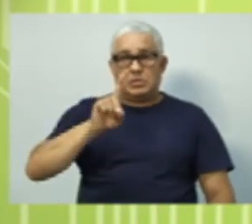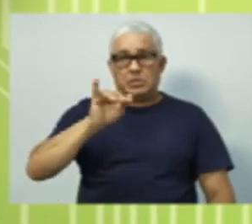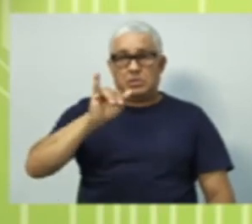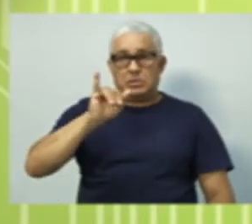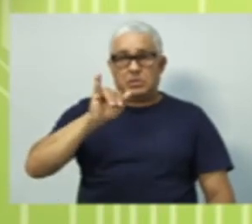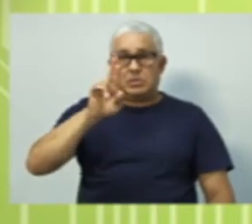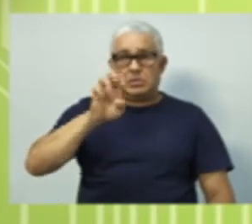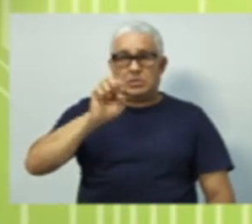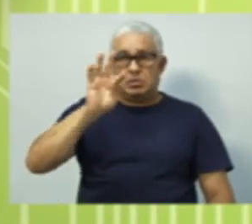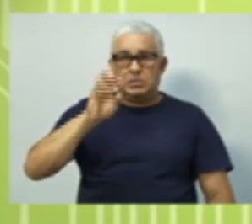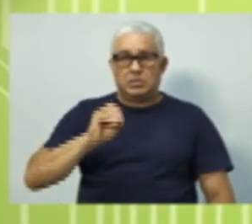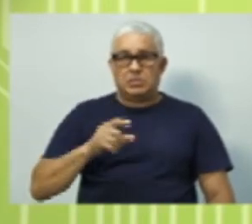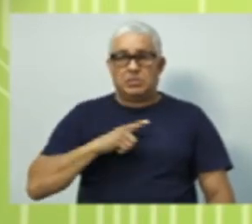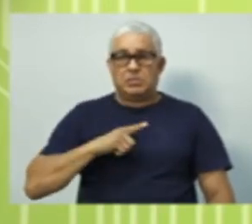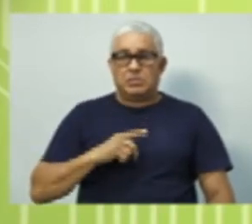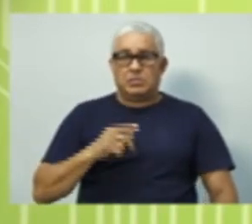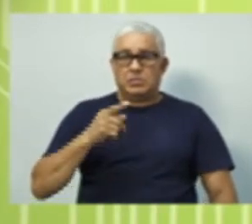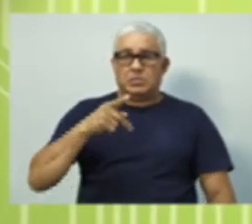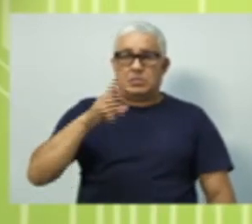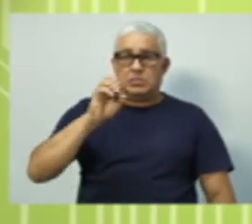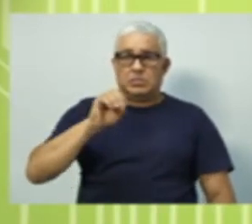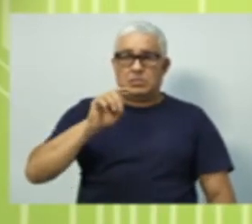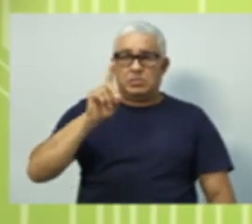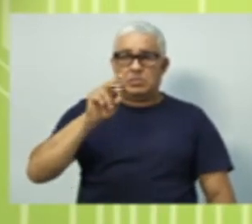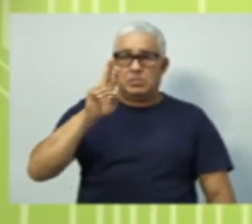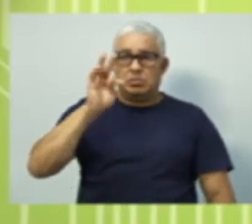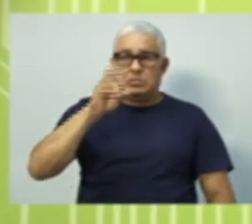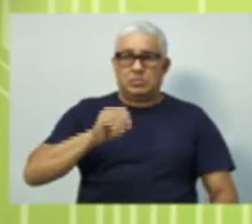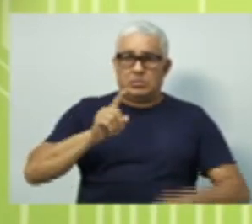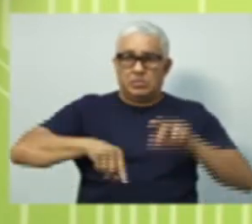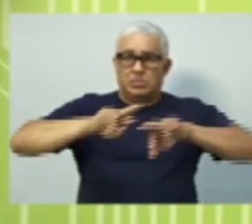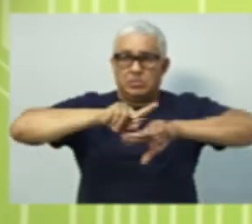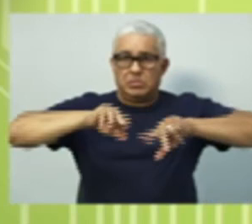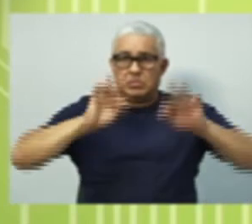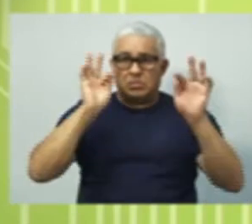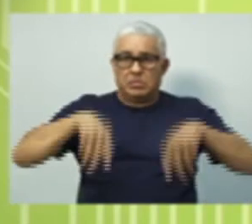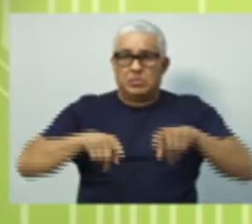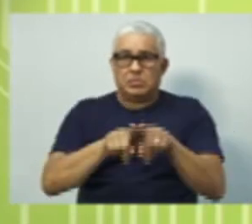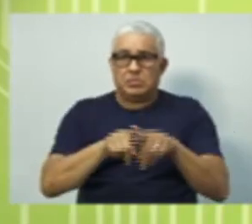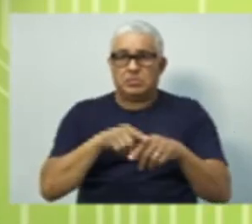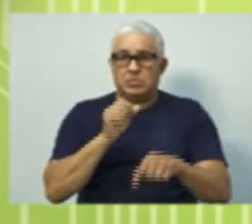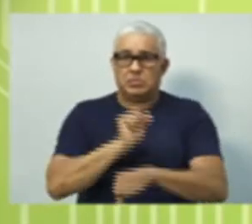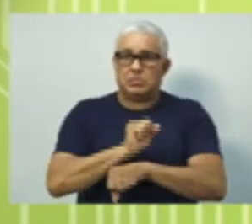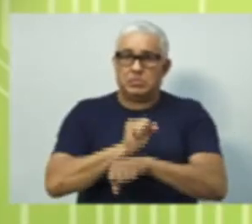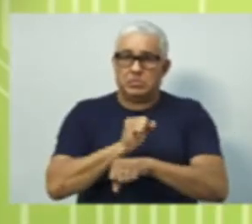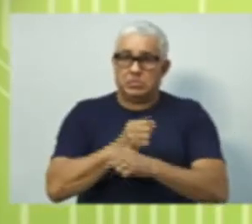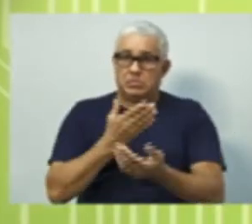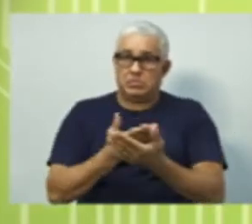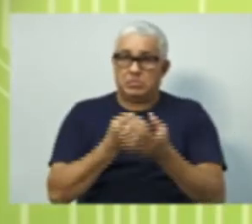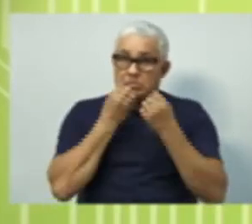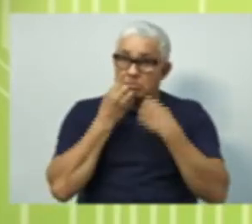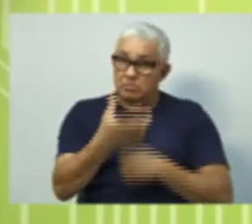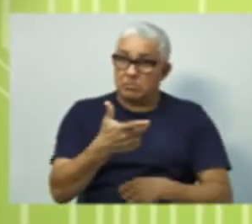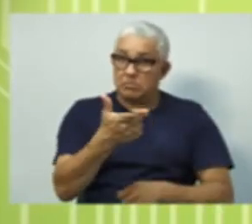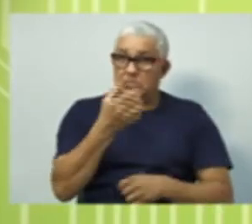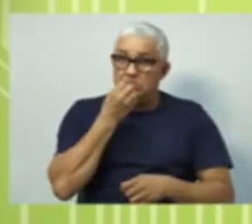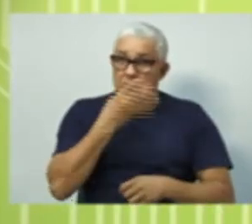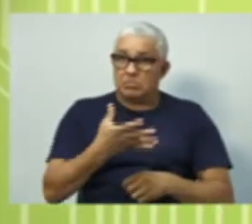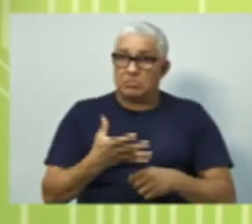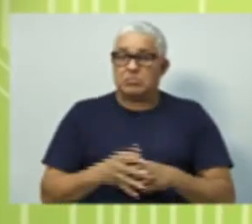orçamentário dentro de algo que você já tenha. Né? Você não vai fazer uma estimativa aleatória sem uma base,